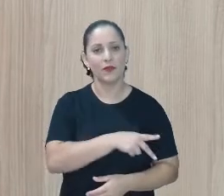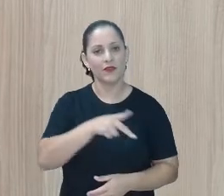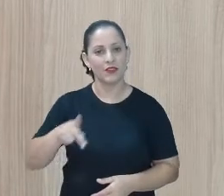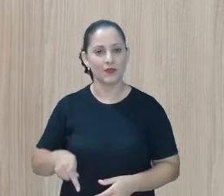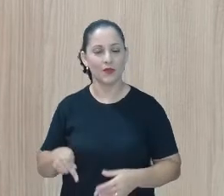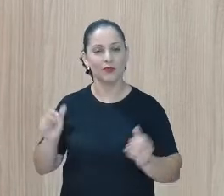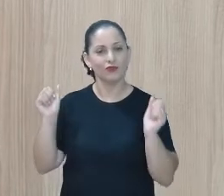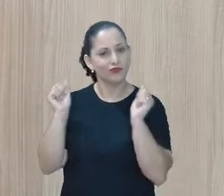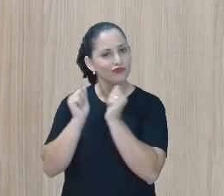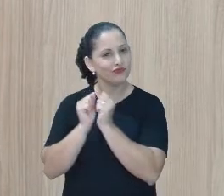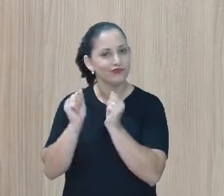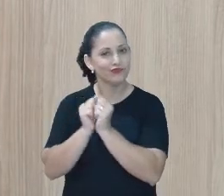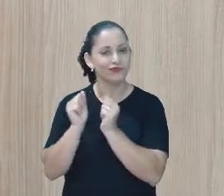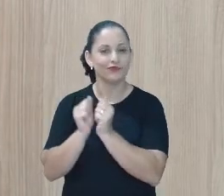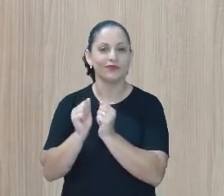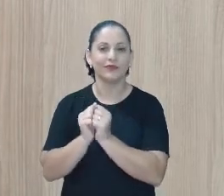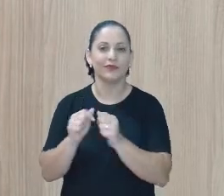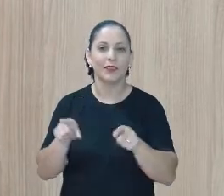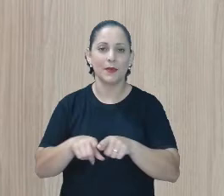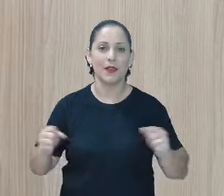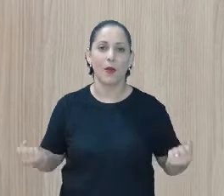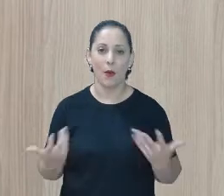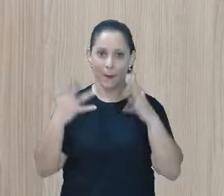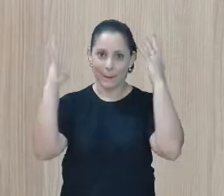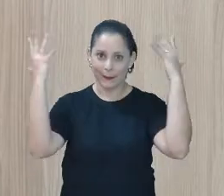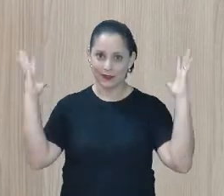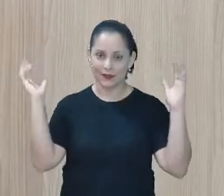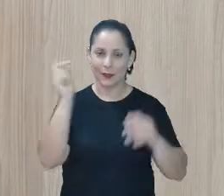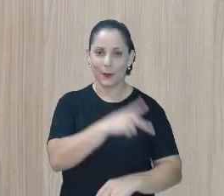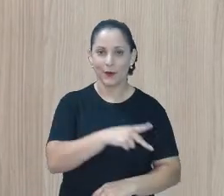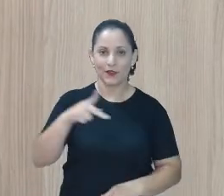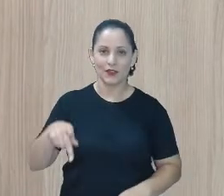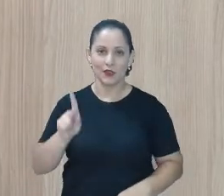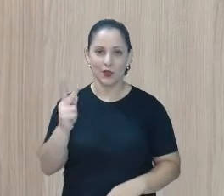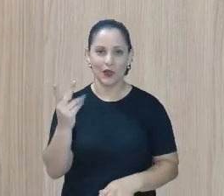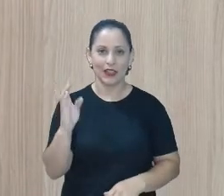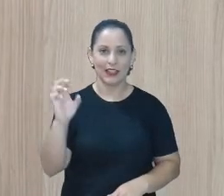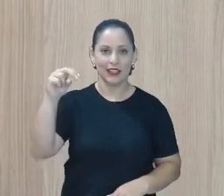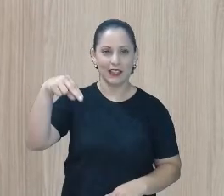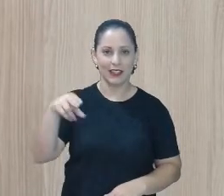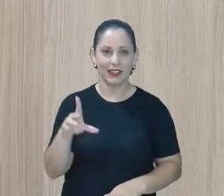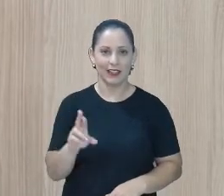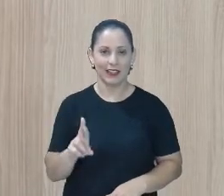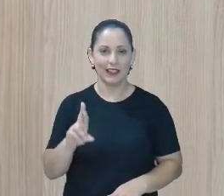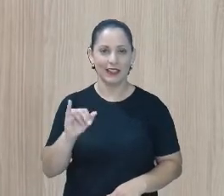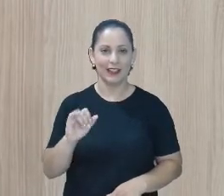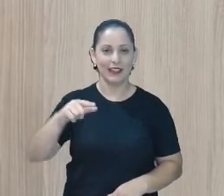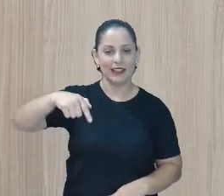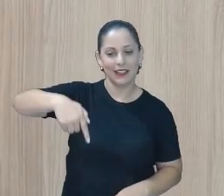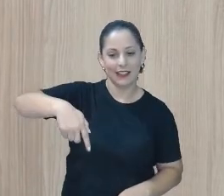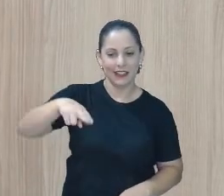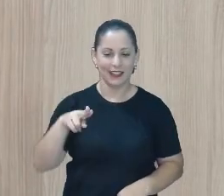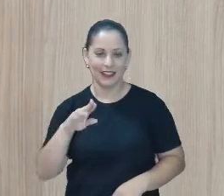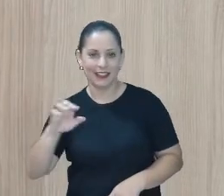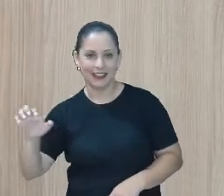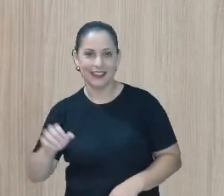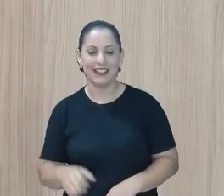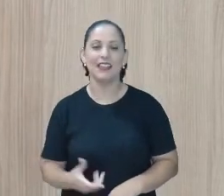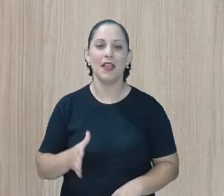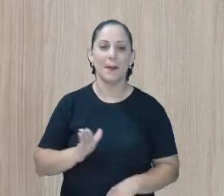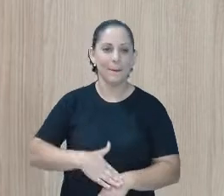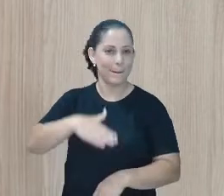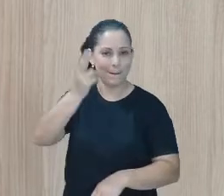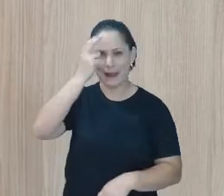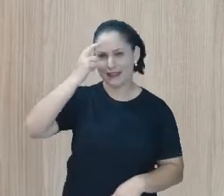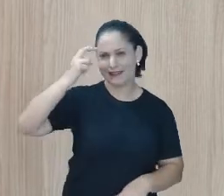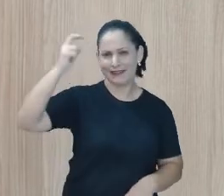estamos aqui também homenageando nosso colega, professor Henrique, de História, o professor mais sabido da rede. A rede, é isso